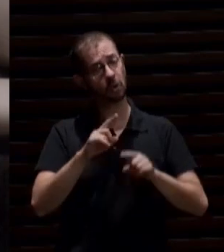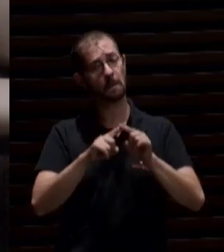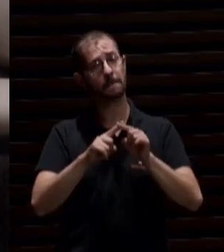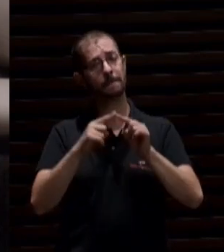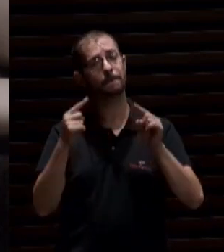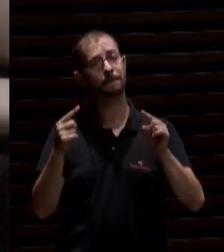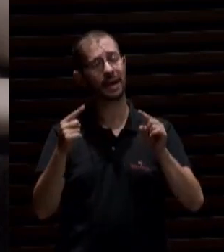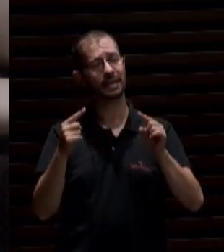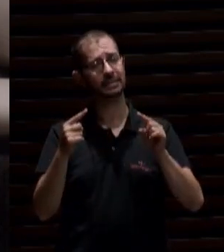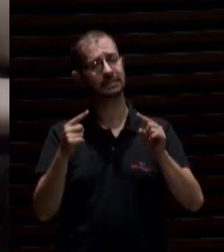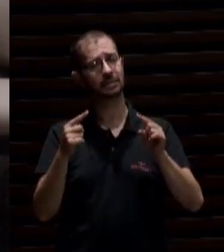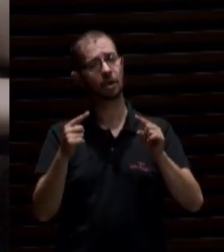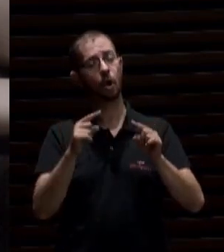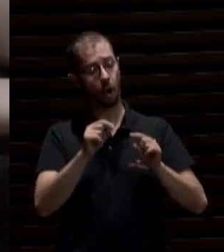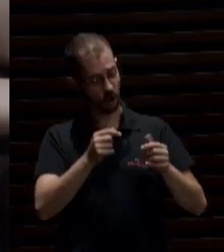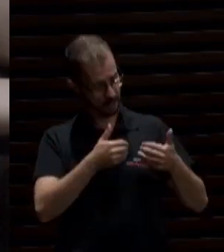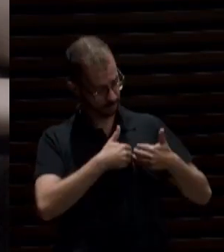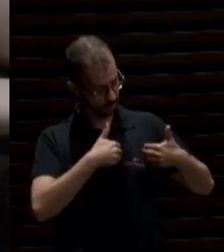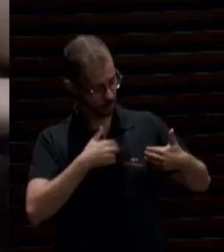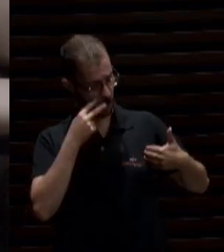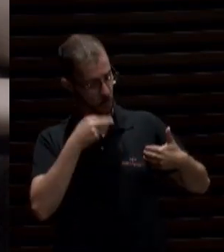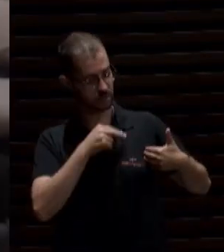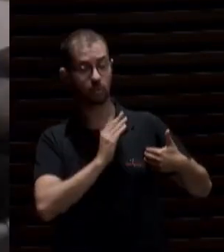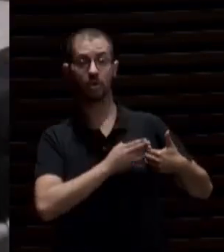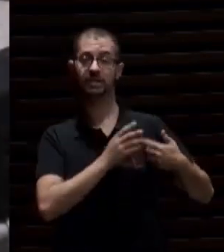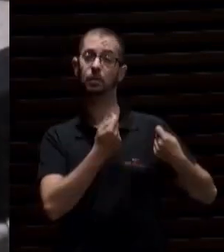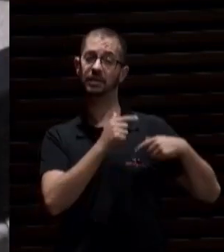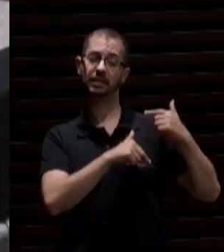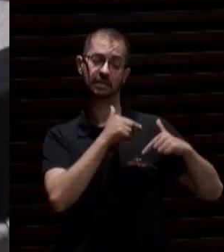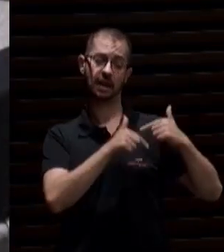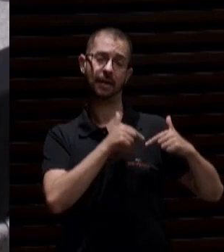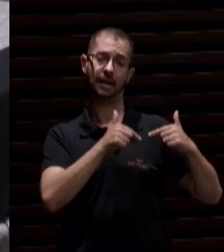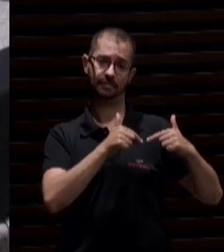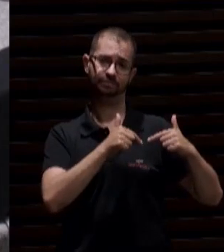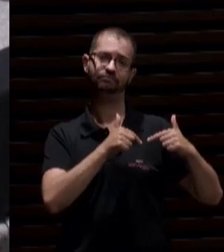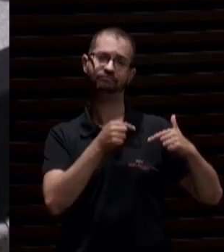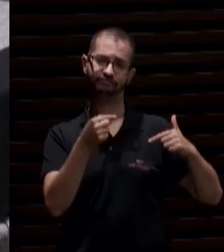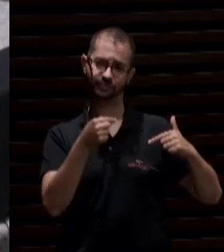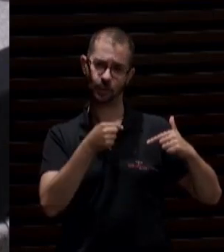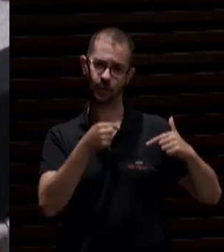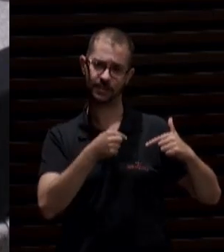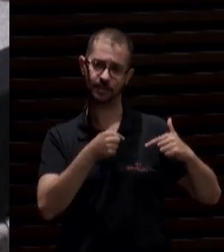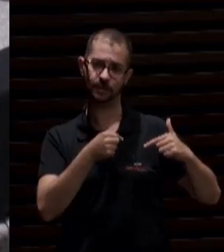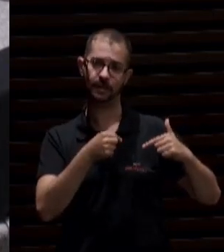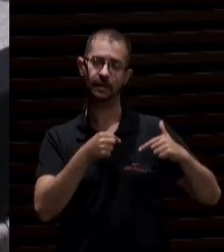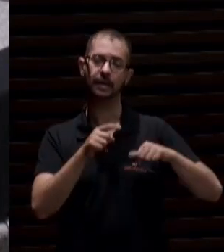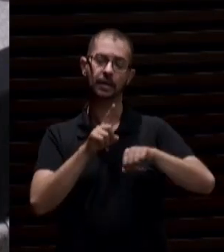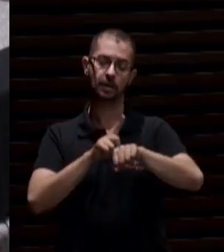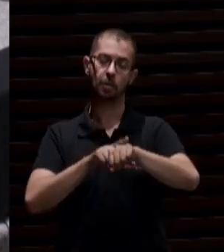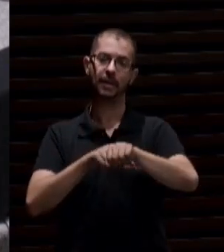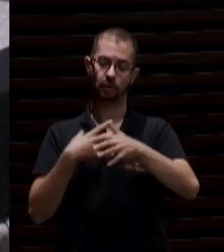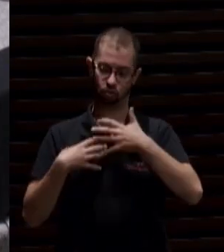só o ídolo que está sendo evidenciado no seu coração. E nós precisamos trabalhar isso pelo Senhor. Então, meus irmãos, em momentos de